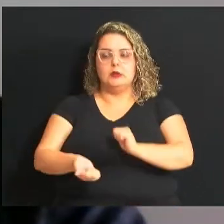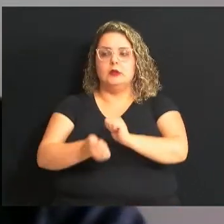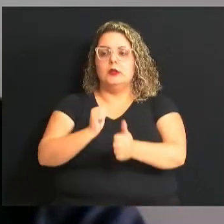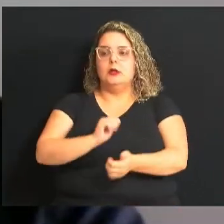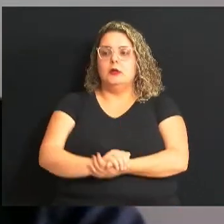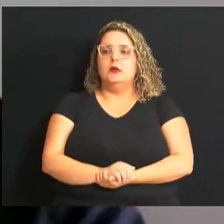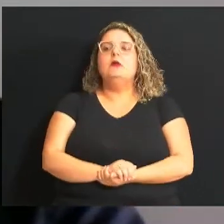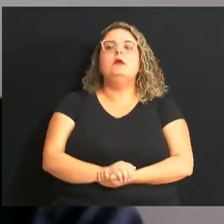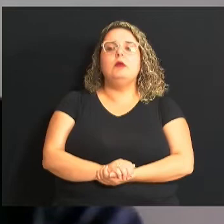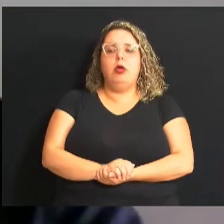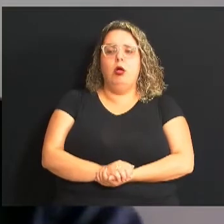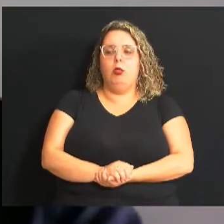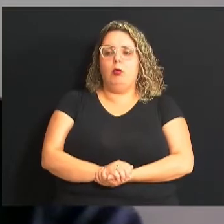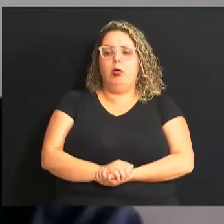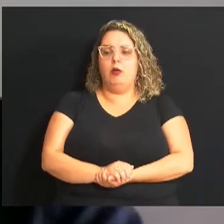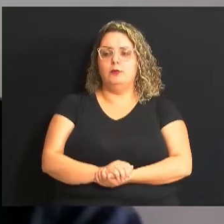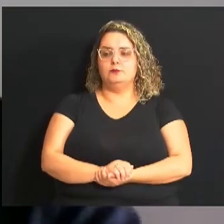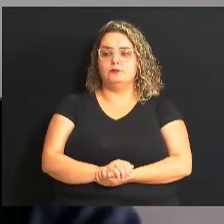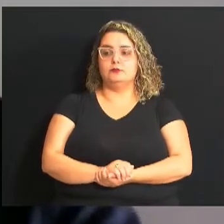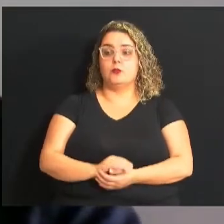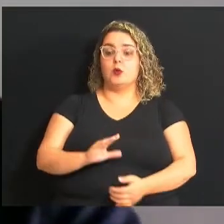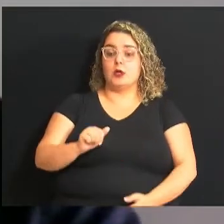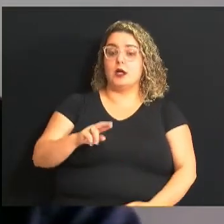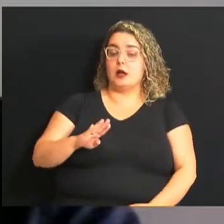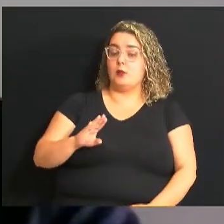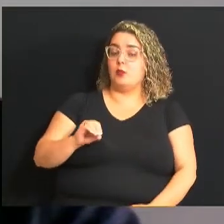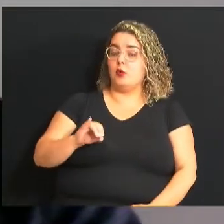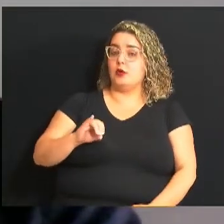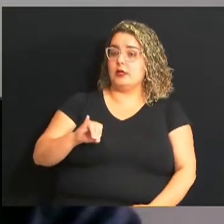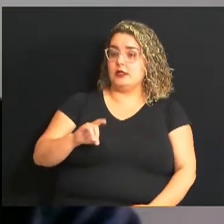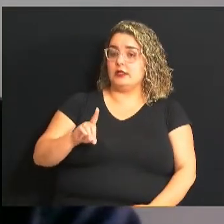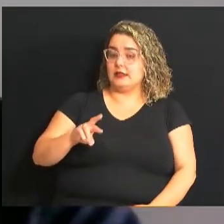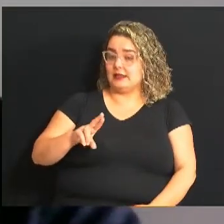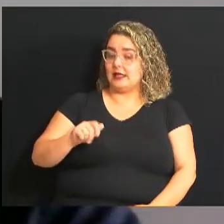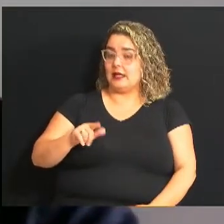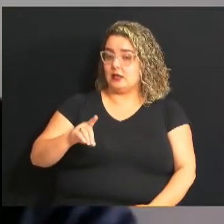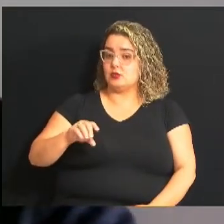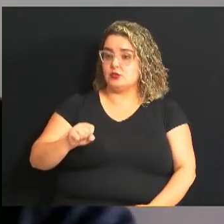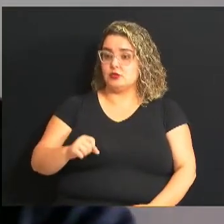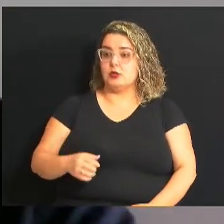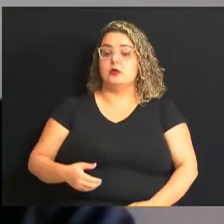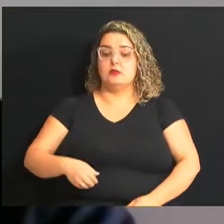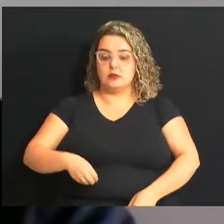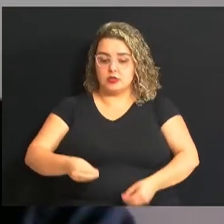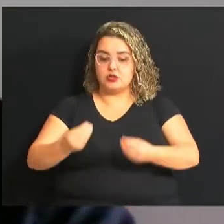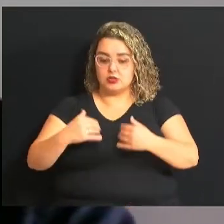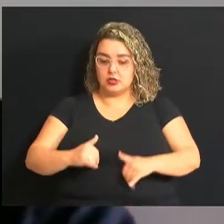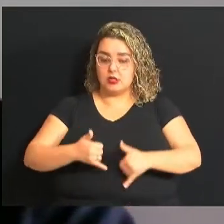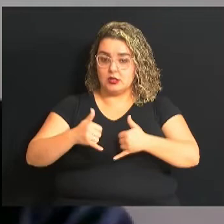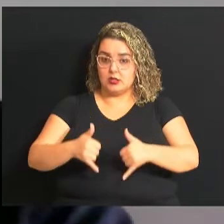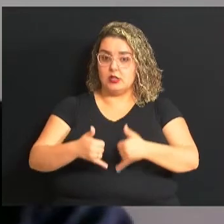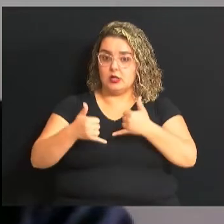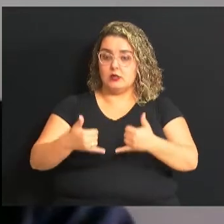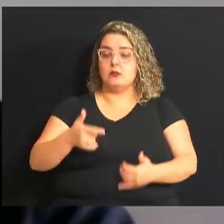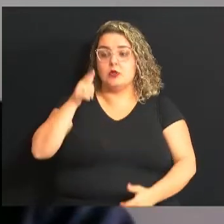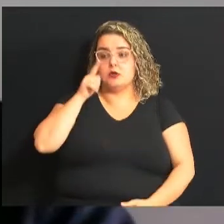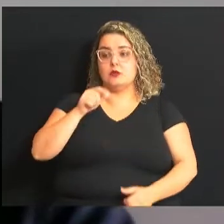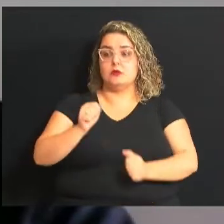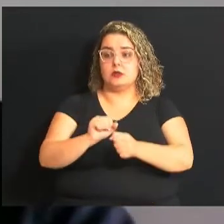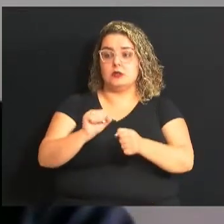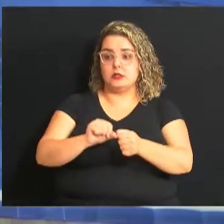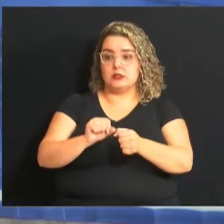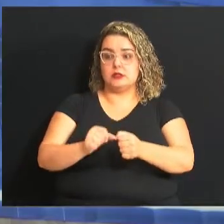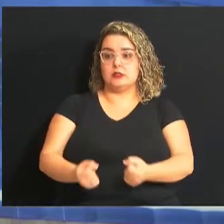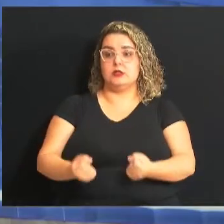focar nos carboidratos, tá? Porque são eles que vão te dar energia para você conseguir fazer as suas atividades físicas. Antes